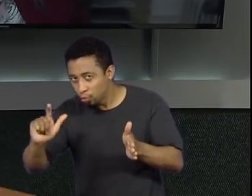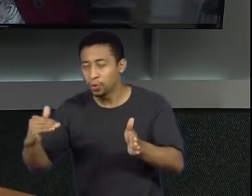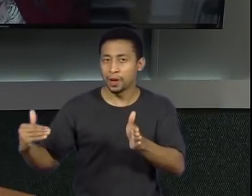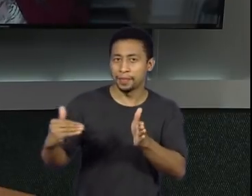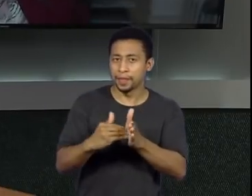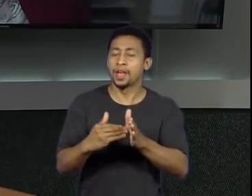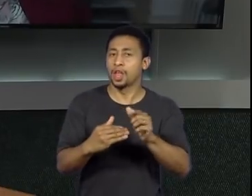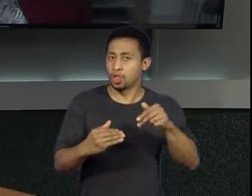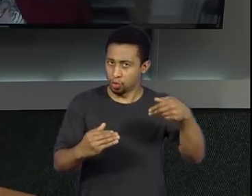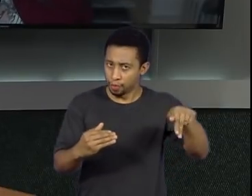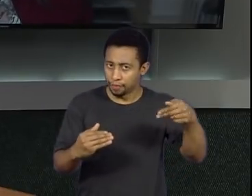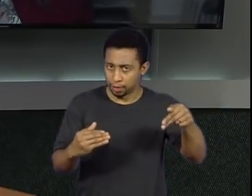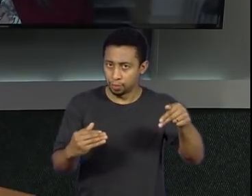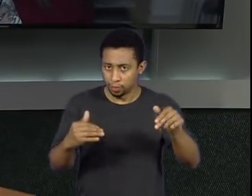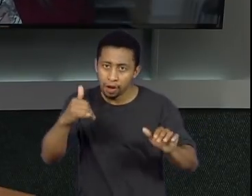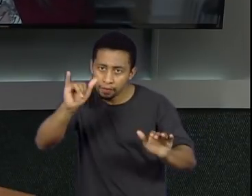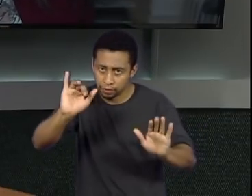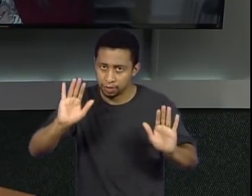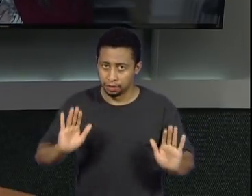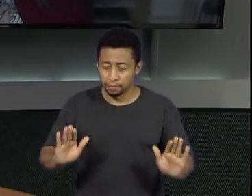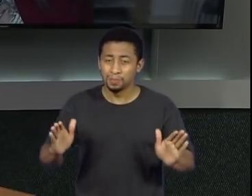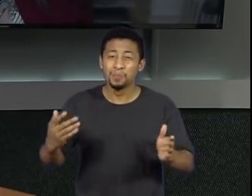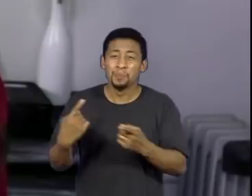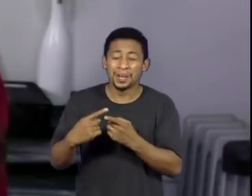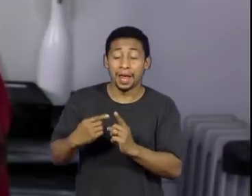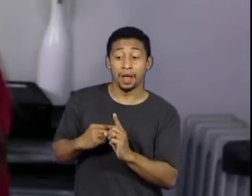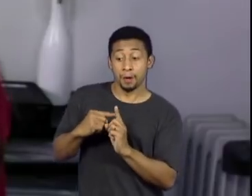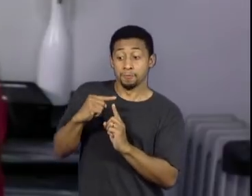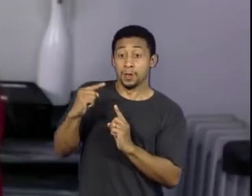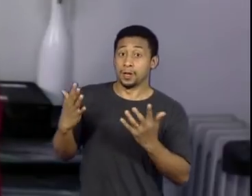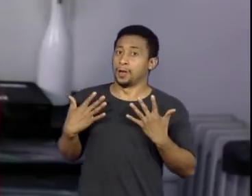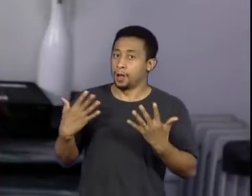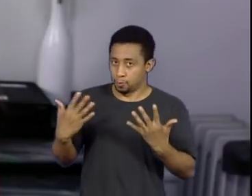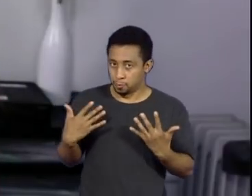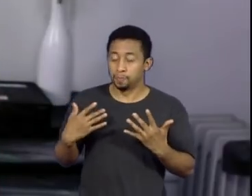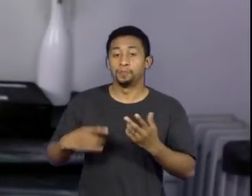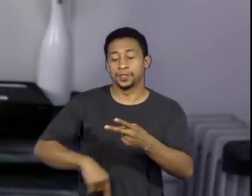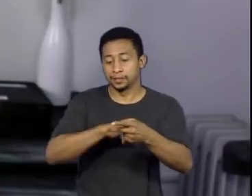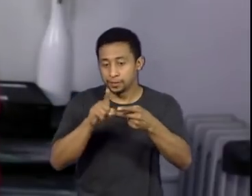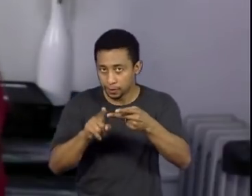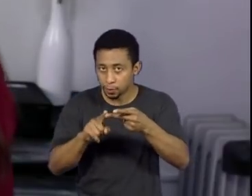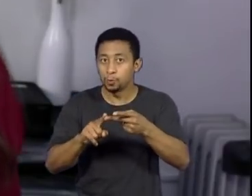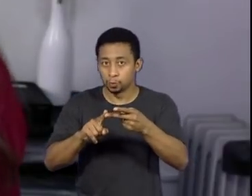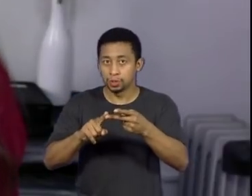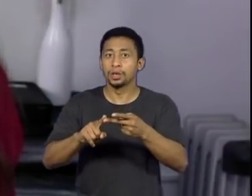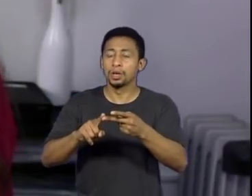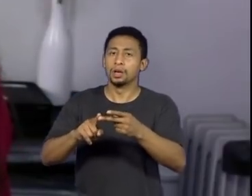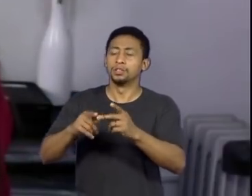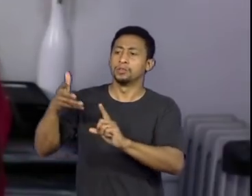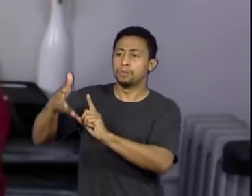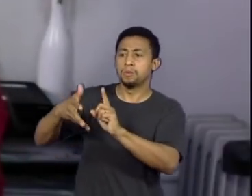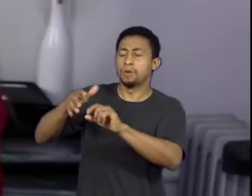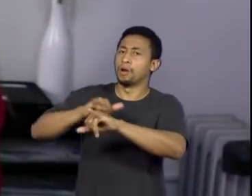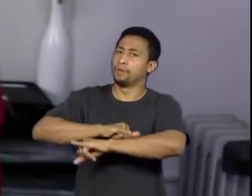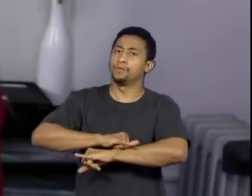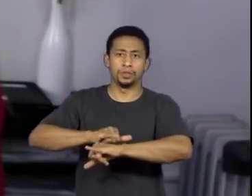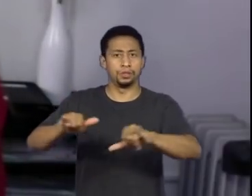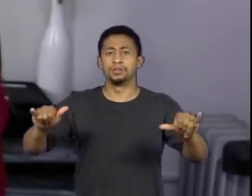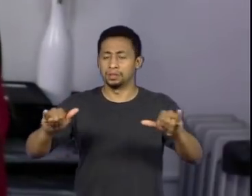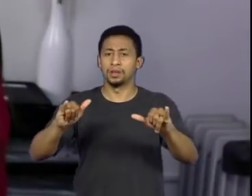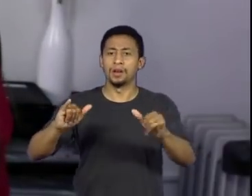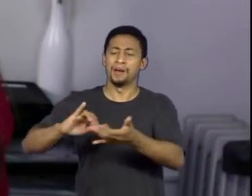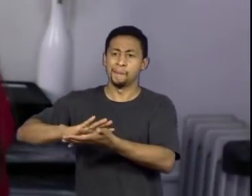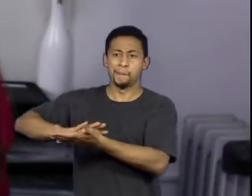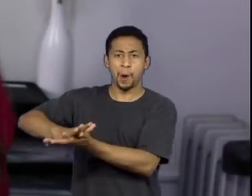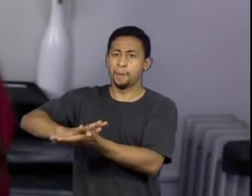de chuva e um aumento de temperatura acentuado. Em segundo lugar, fazemos uma moratória de desmatamento,